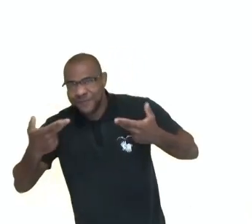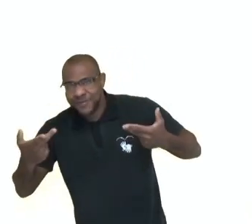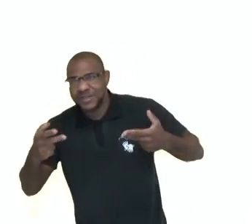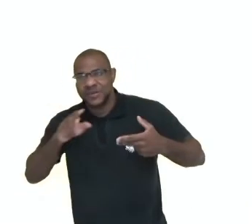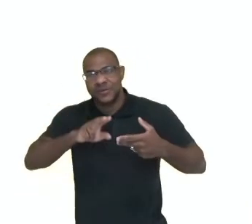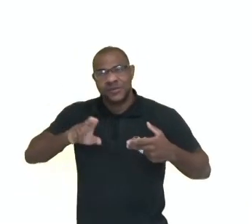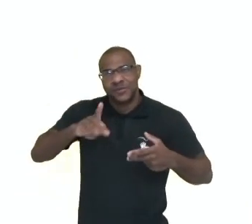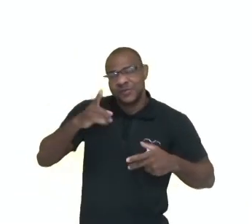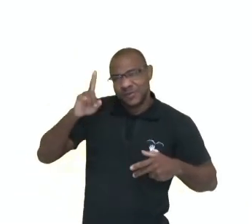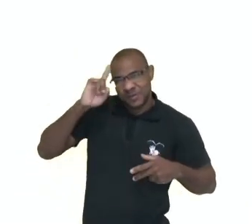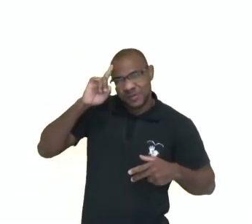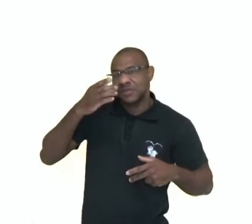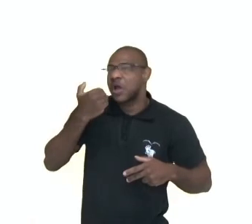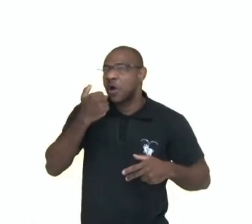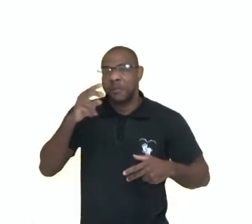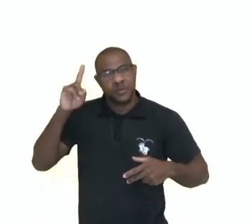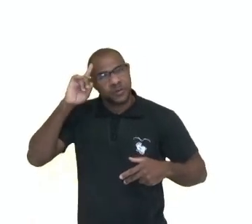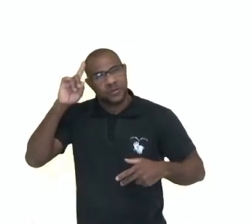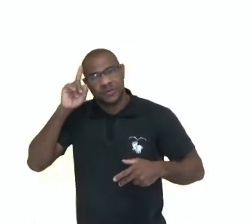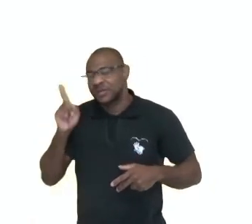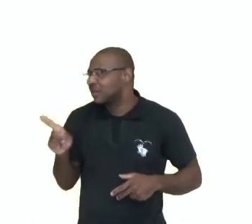os alimentos.